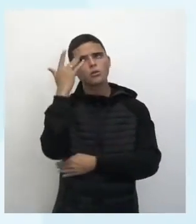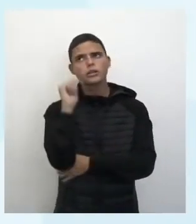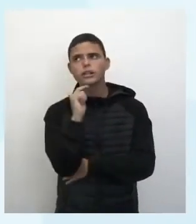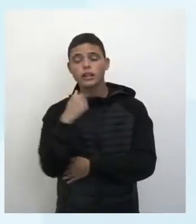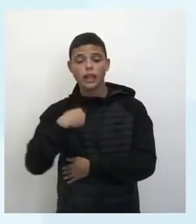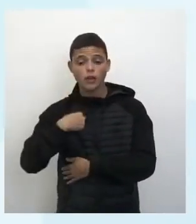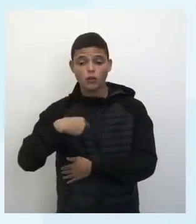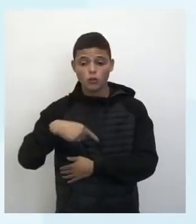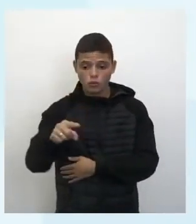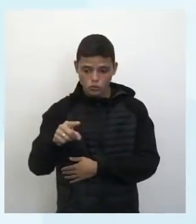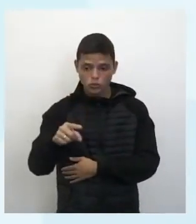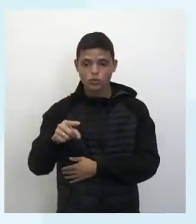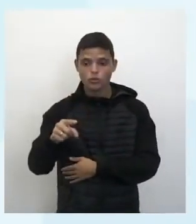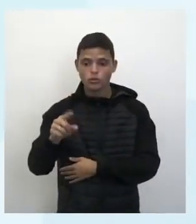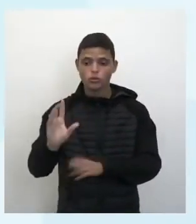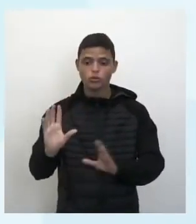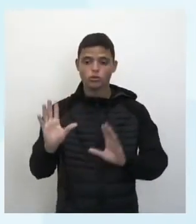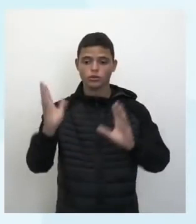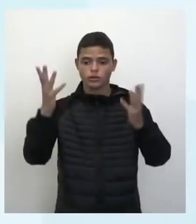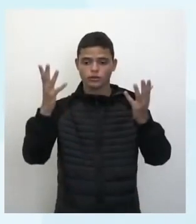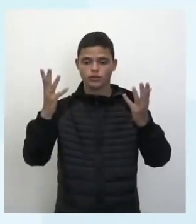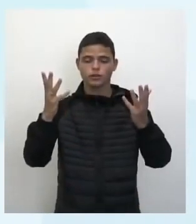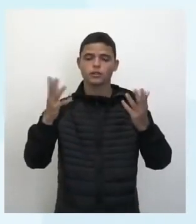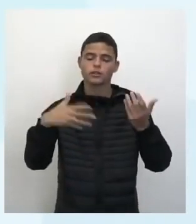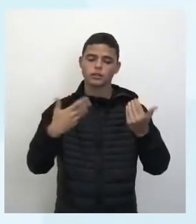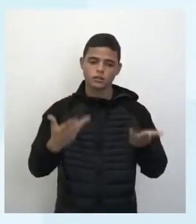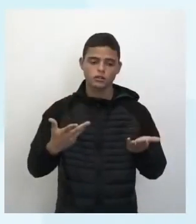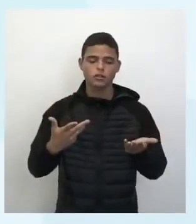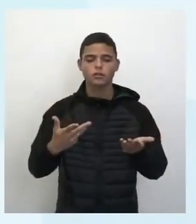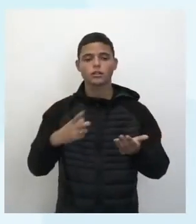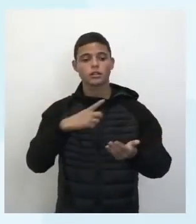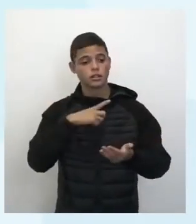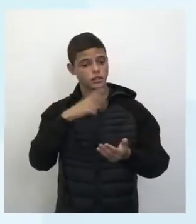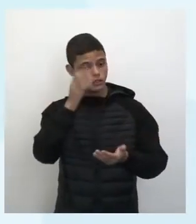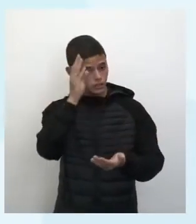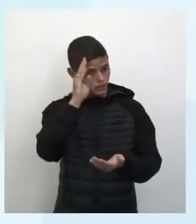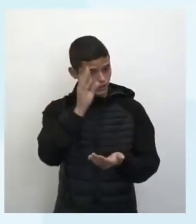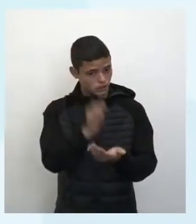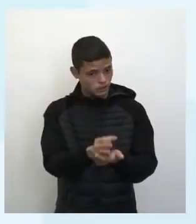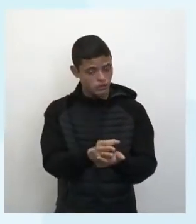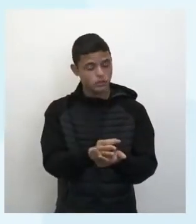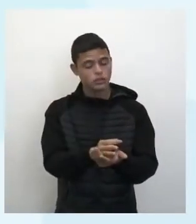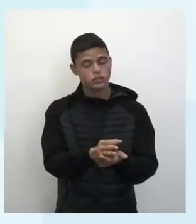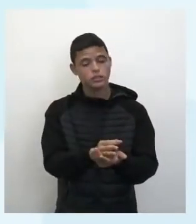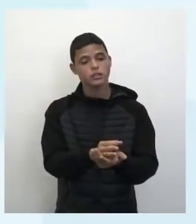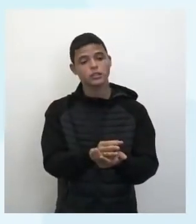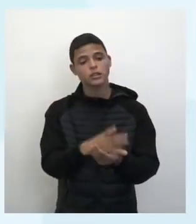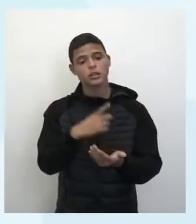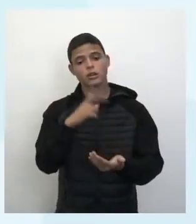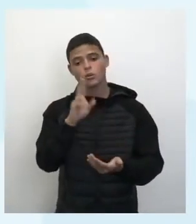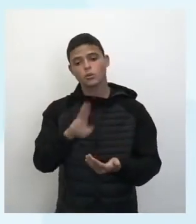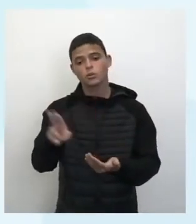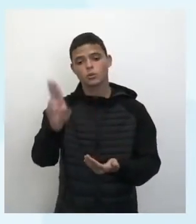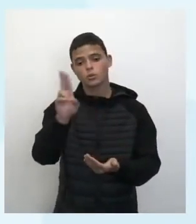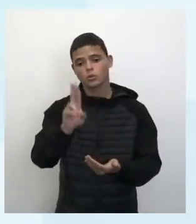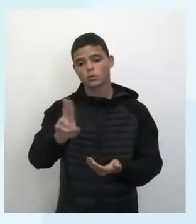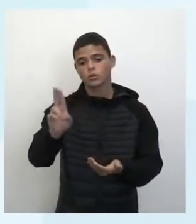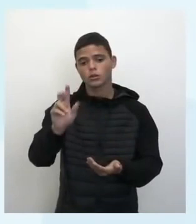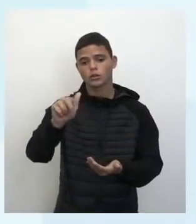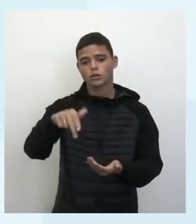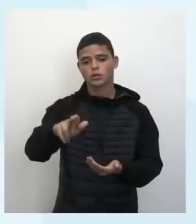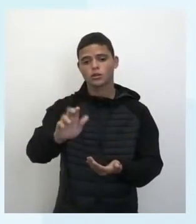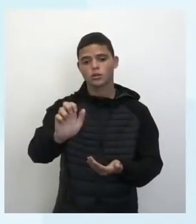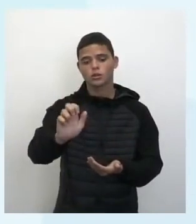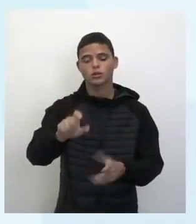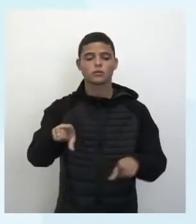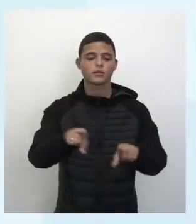uma possibilidade, então a gente usa o se, mas quando a gente tem certeza a gente usa o que. Eu sei que eu vou à festa, né? E na oração